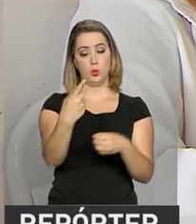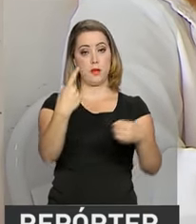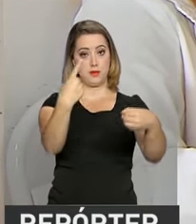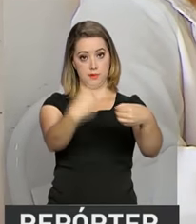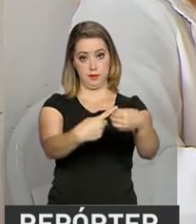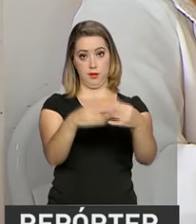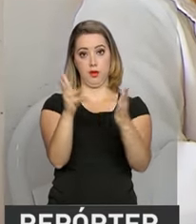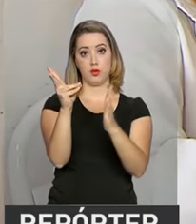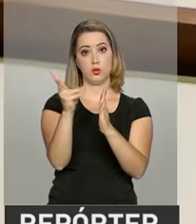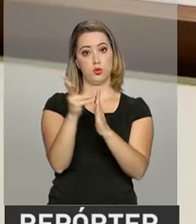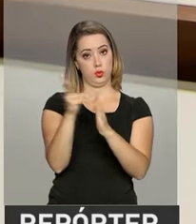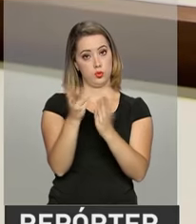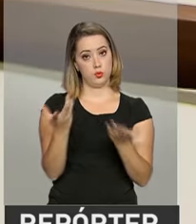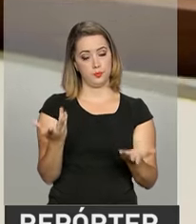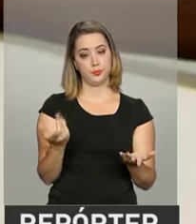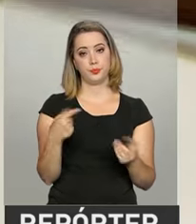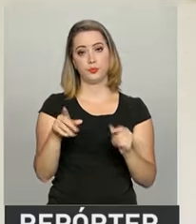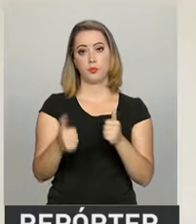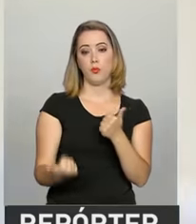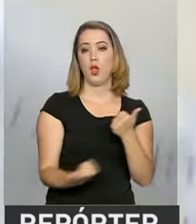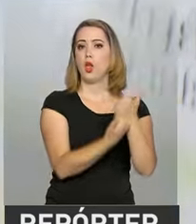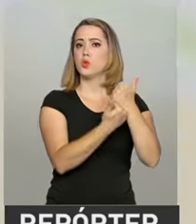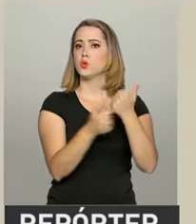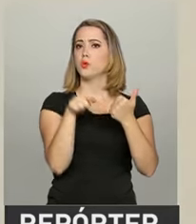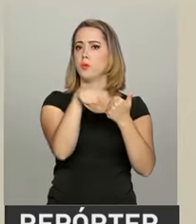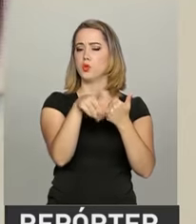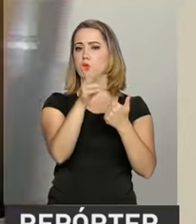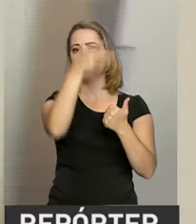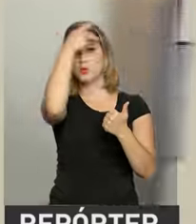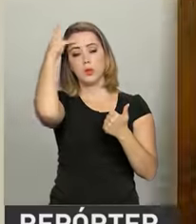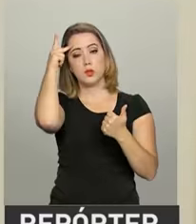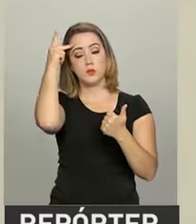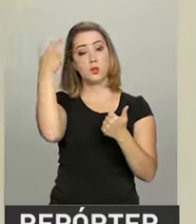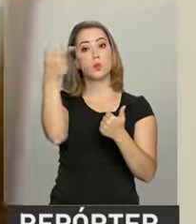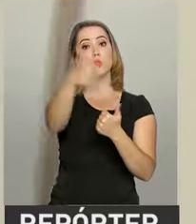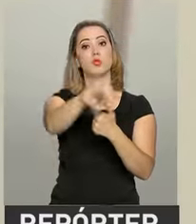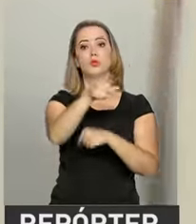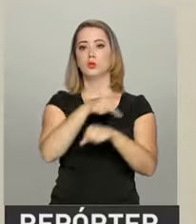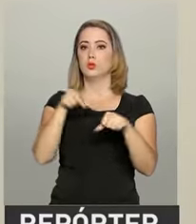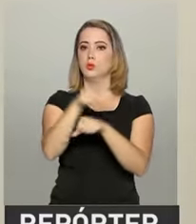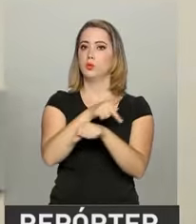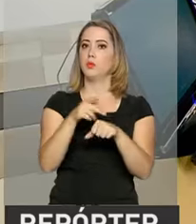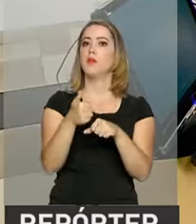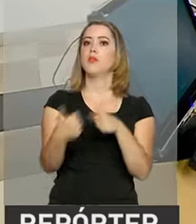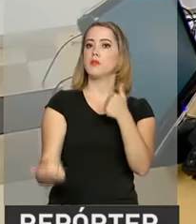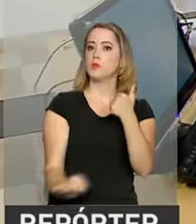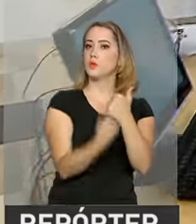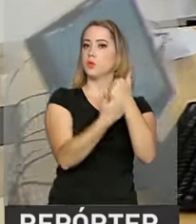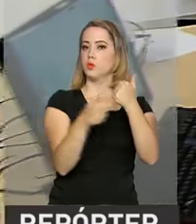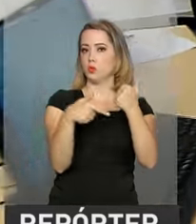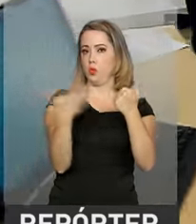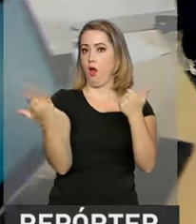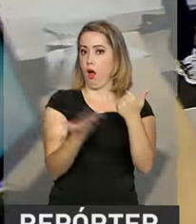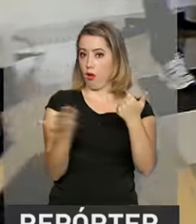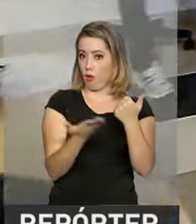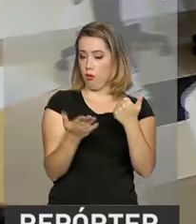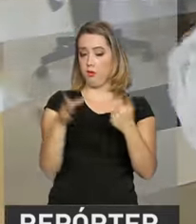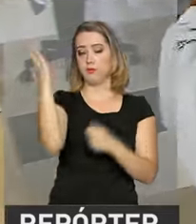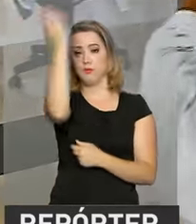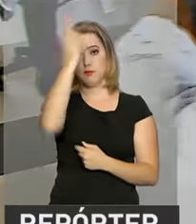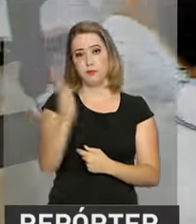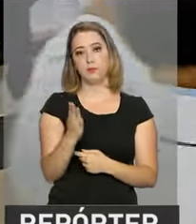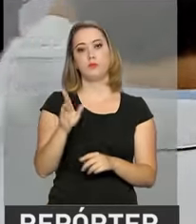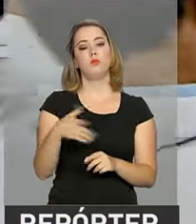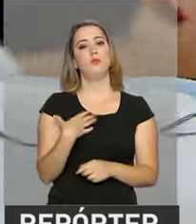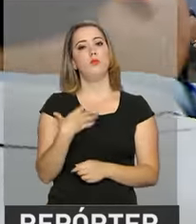substituição dos cubanos por brasileiros é uma das prioridades do Ministério da Saúde a meta do governo é chegar a quro